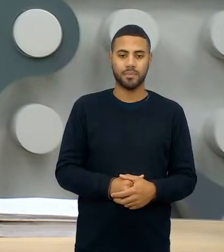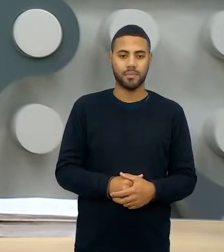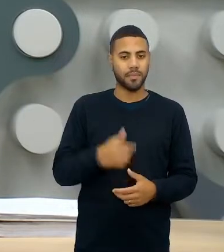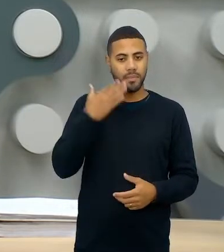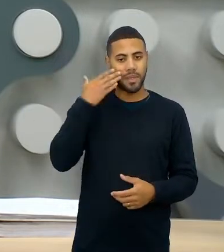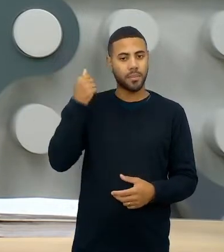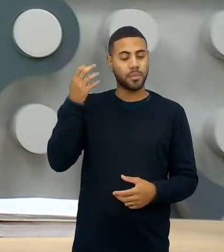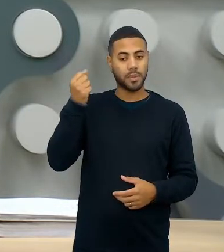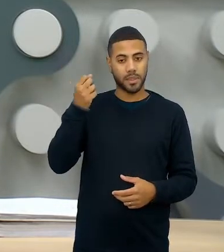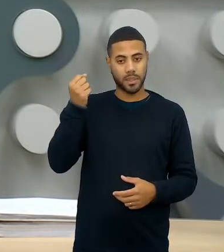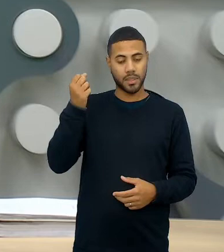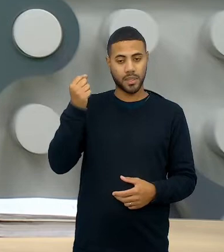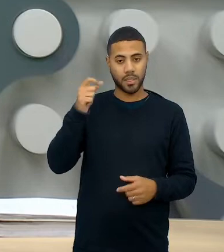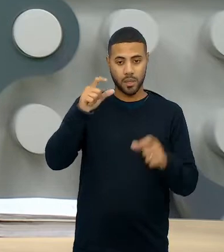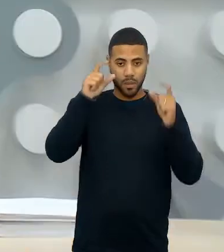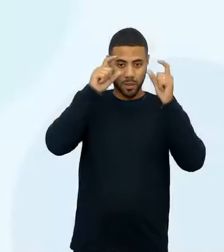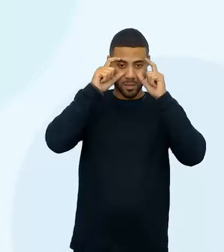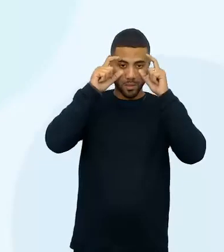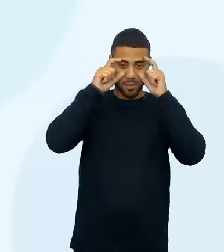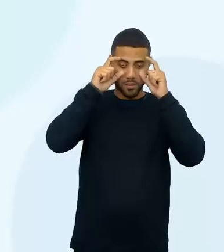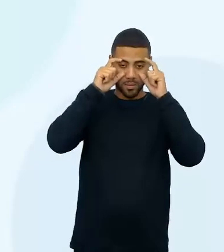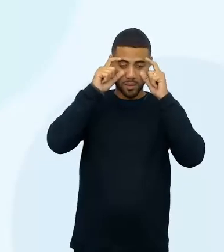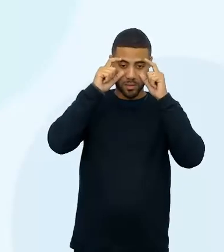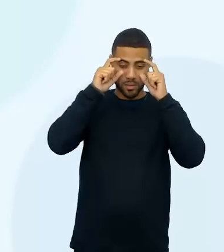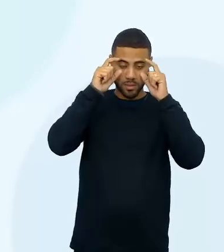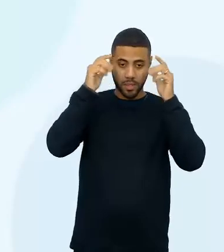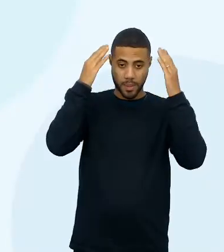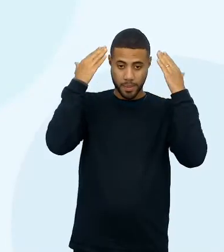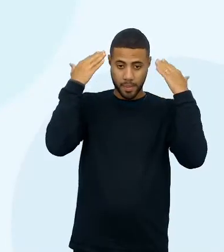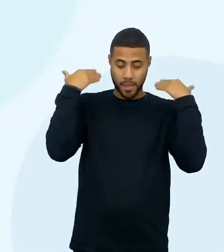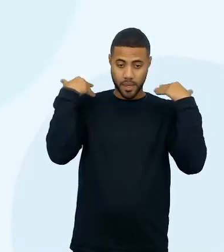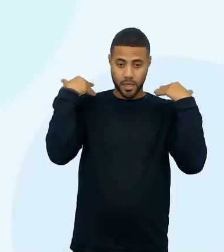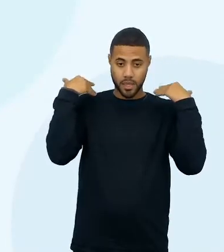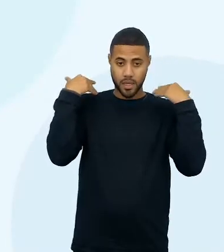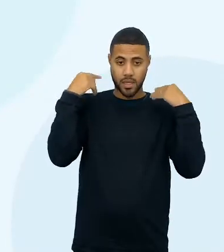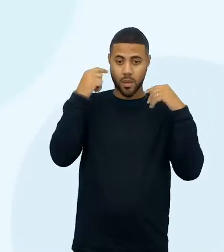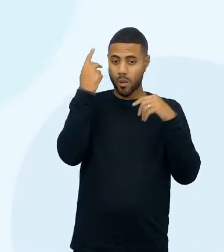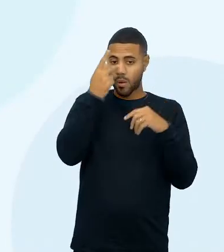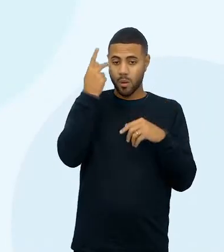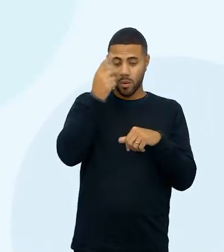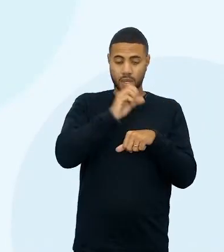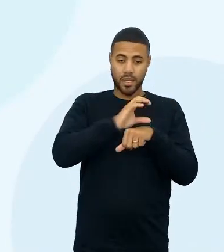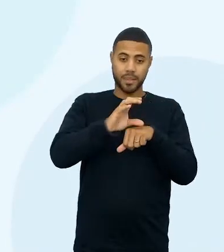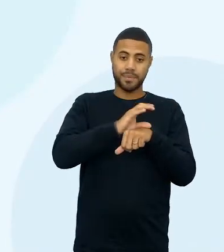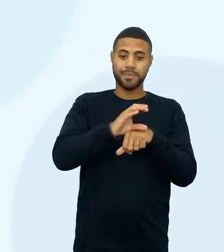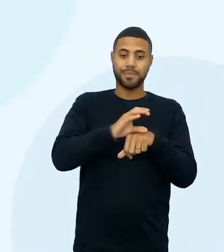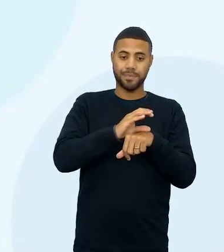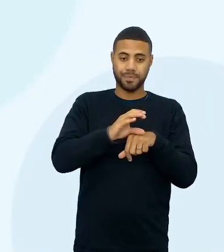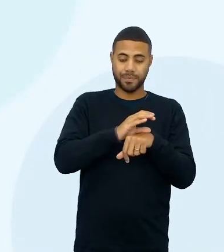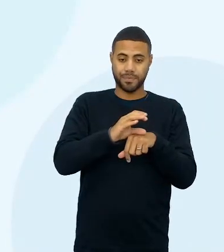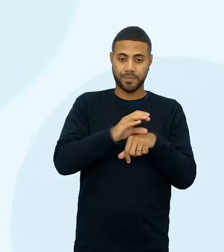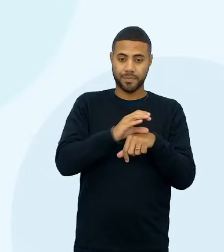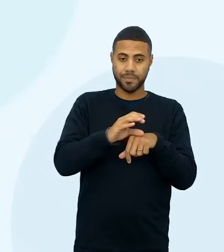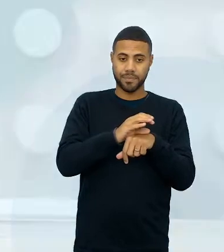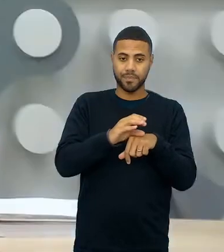mulher branca, uso óculos, tenho cabelos e olhos castanhos,